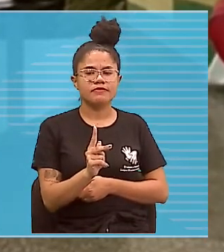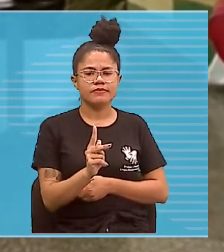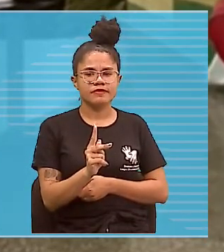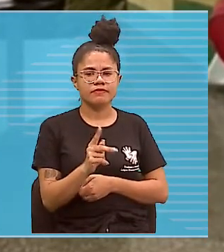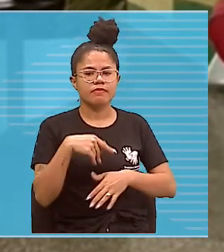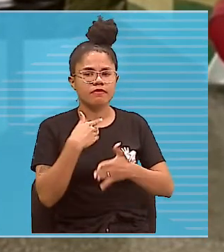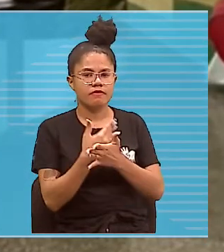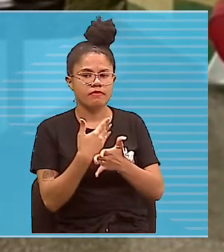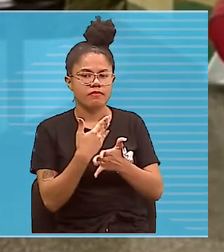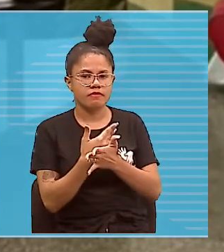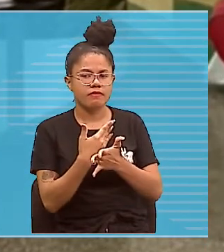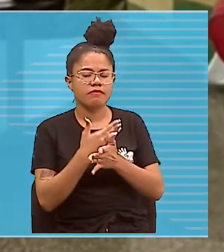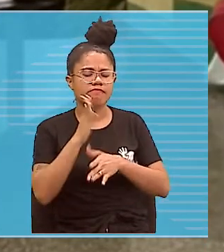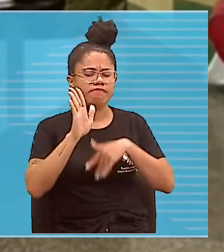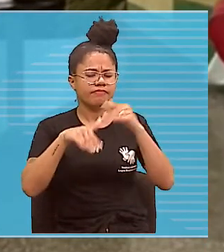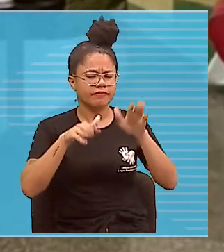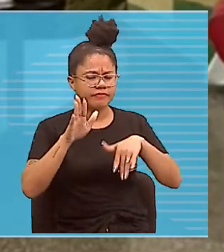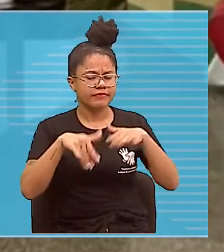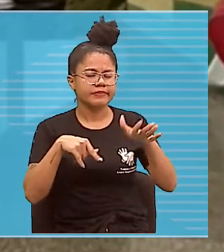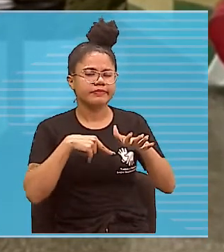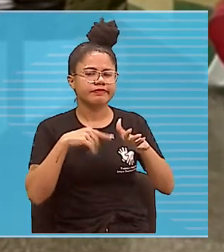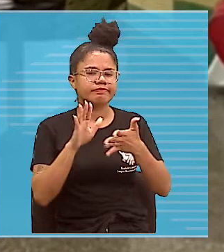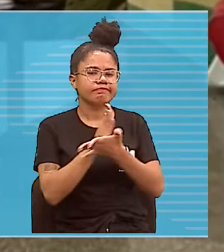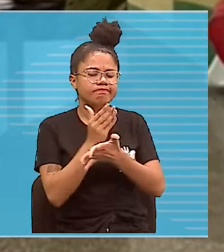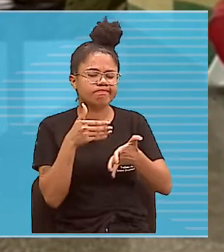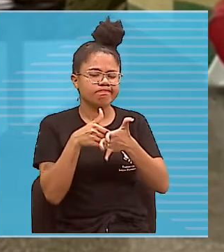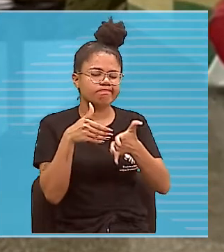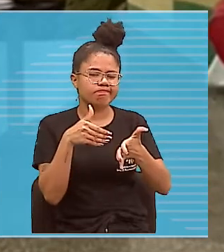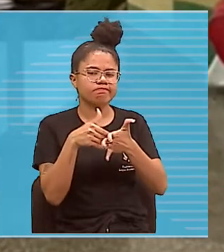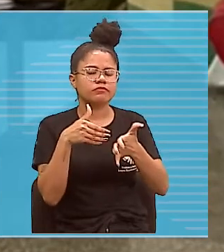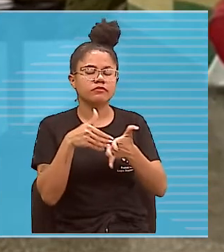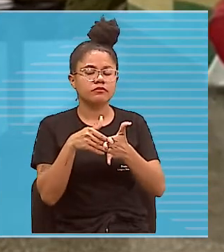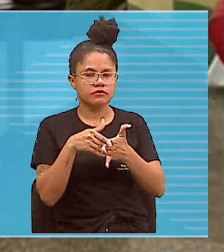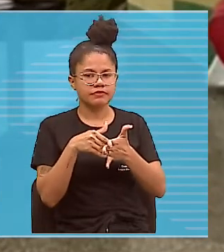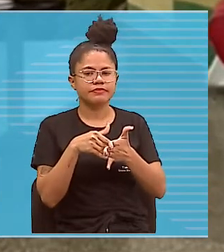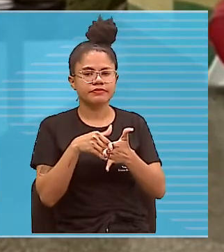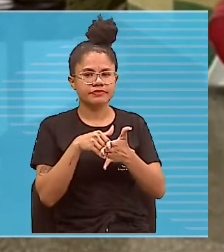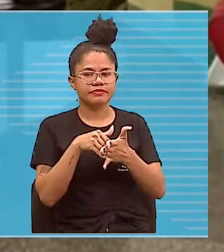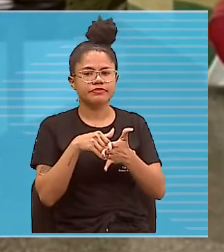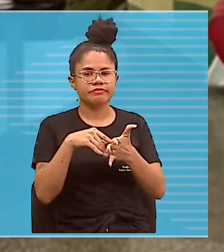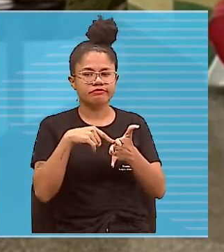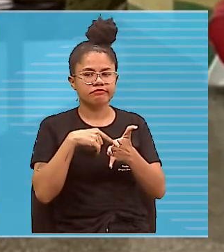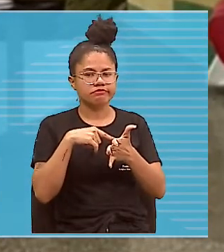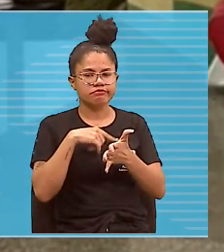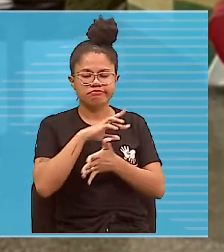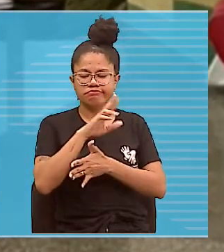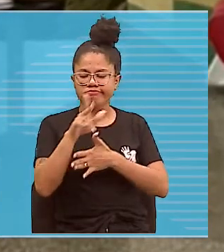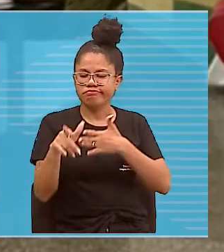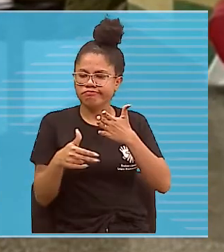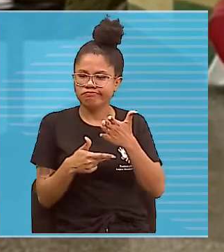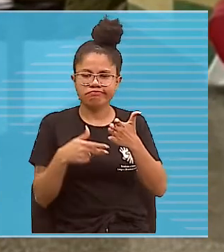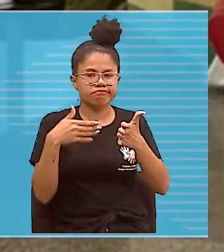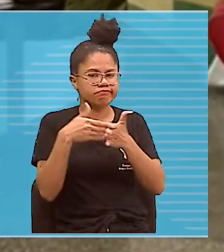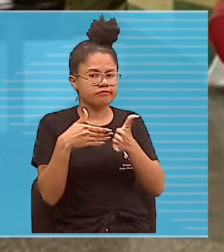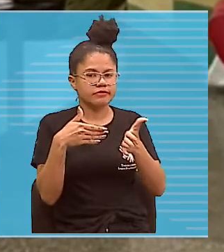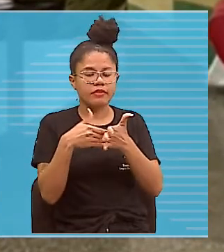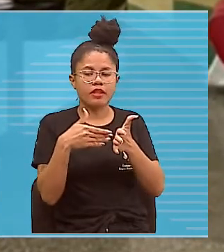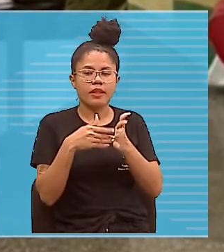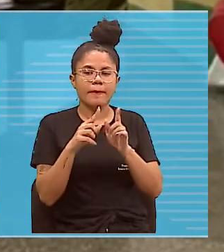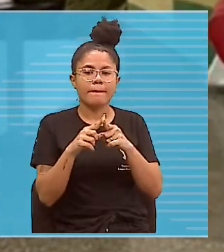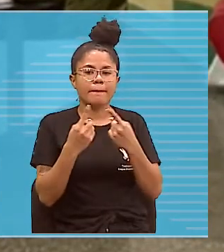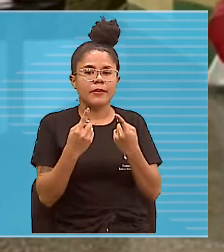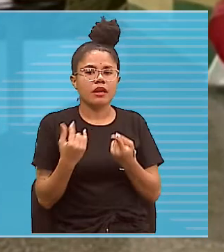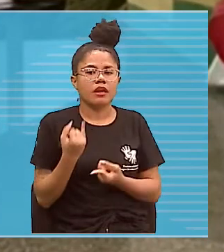muitos obstáculos, mas é importante a gente trilhar o caminho e ser vitorioso em tudo aquilo